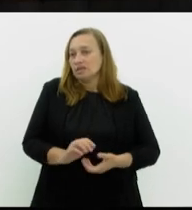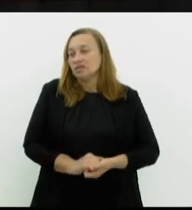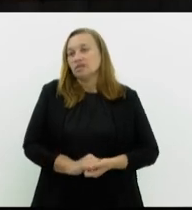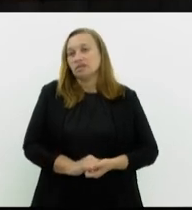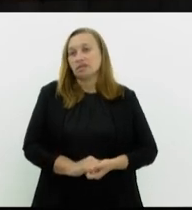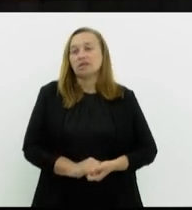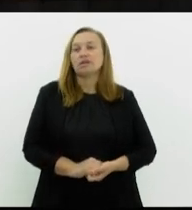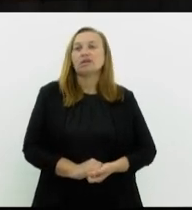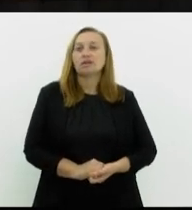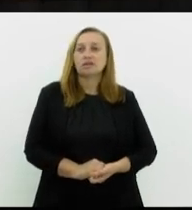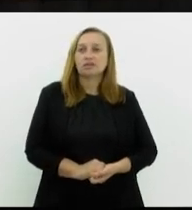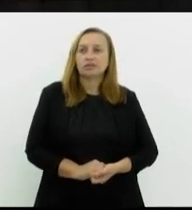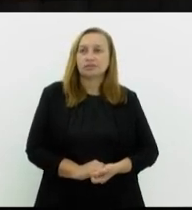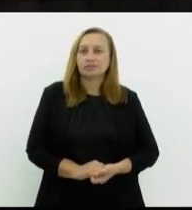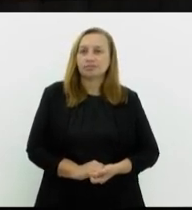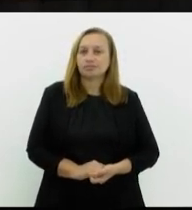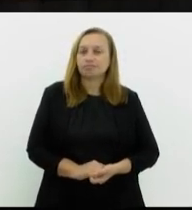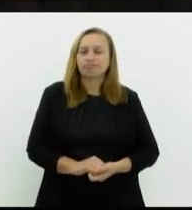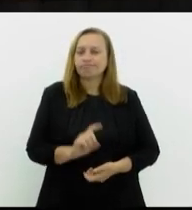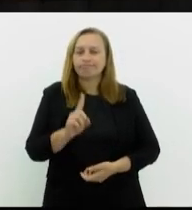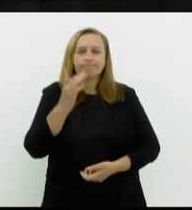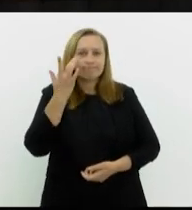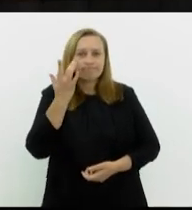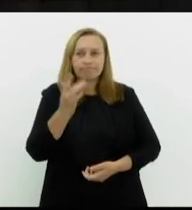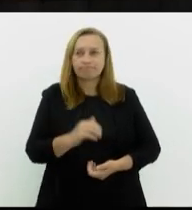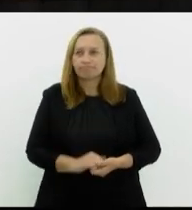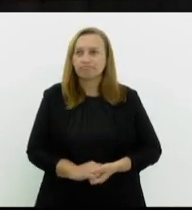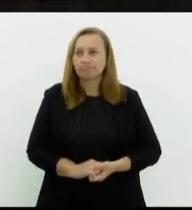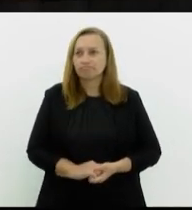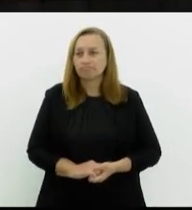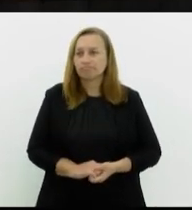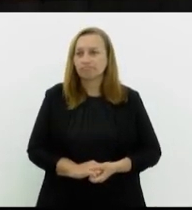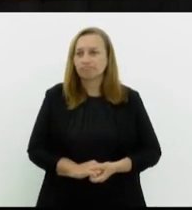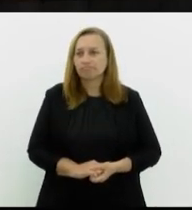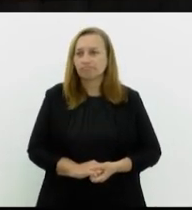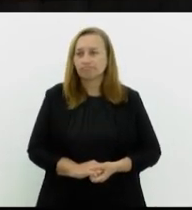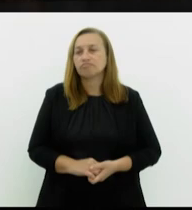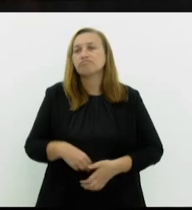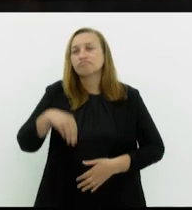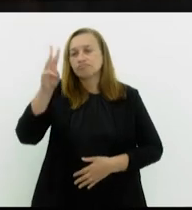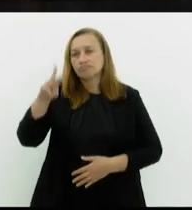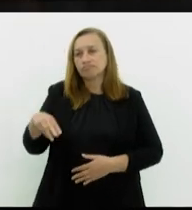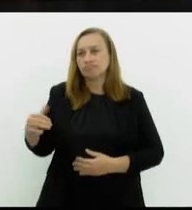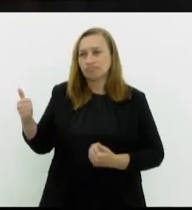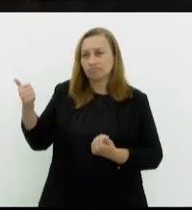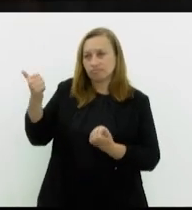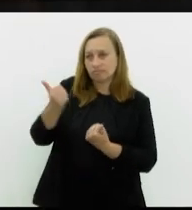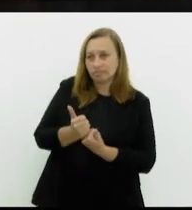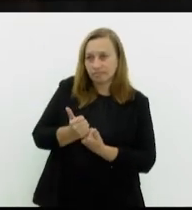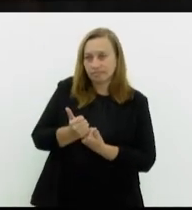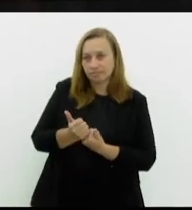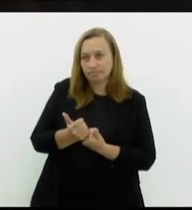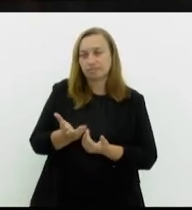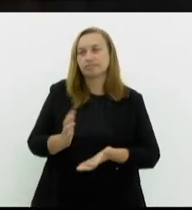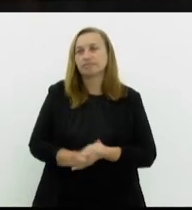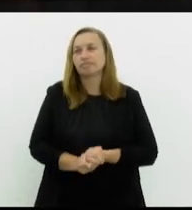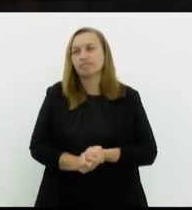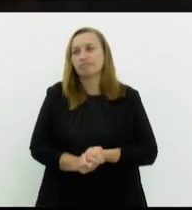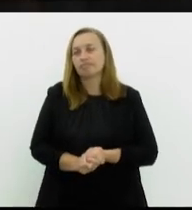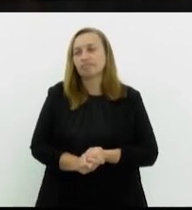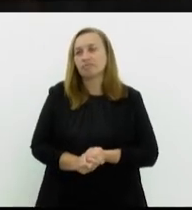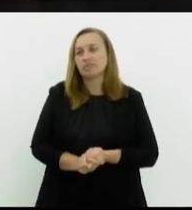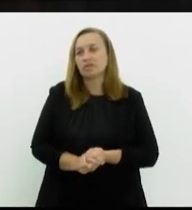sucessivamente, não acho que quem apoia o meu amigo